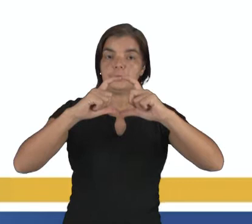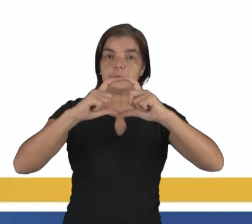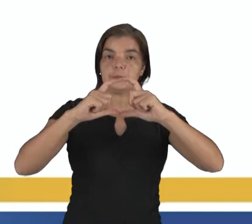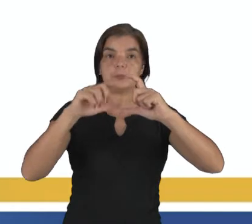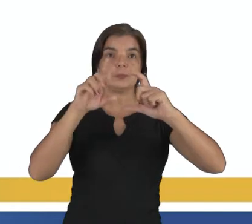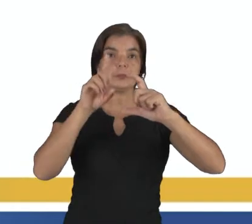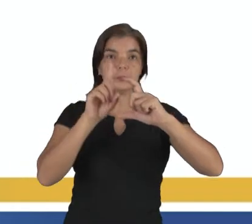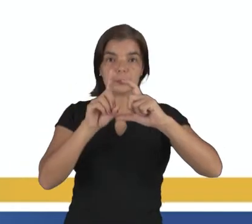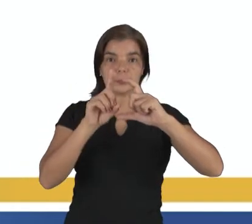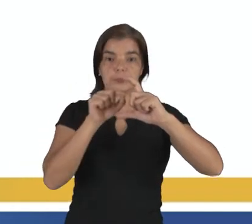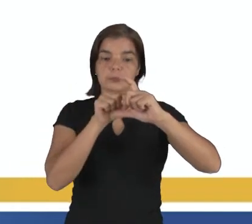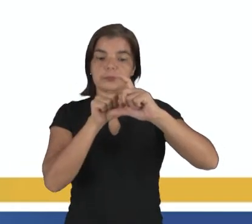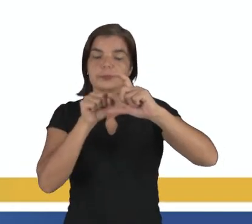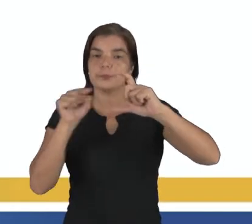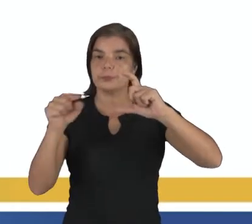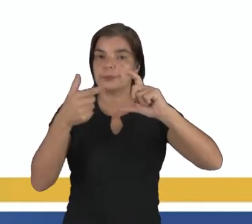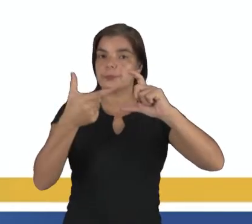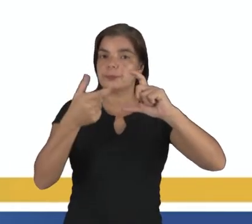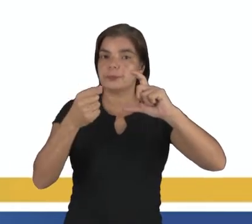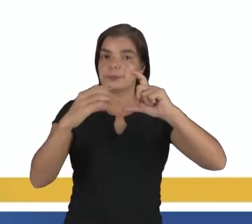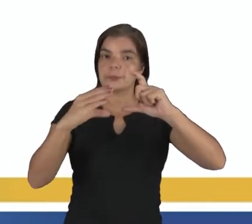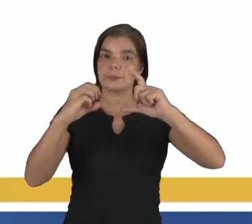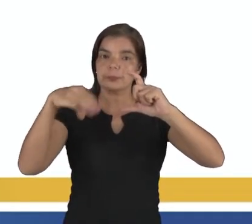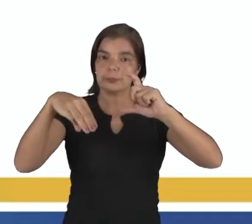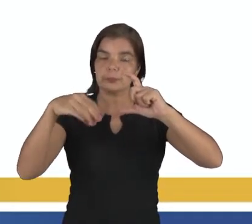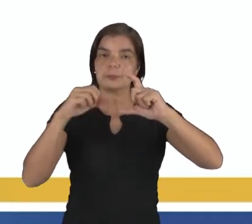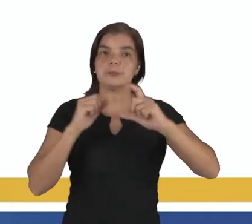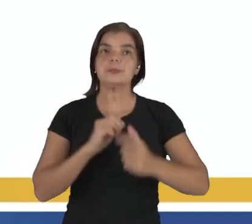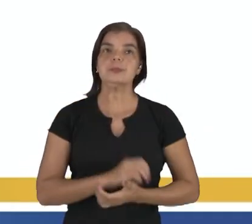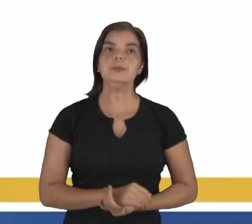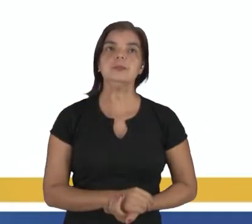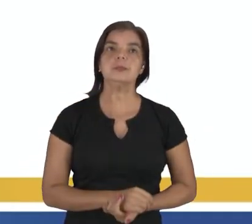e o diâmetro dela, que é de 20 centímetros.